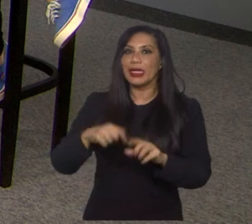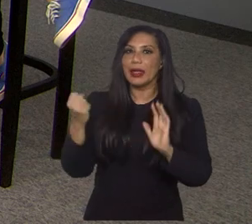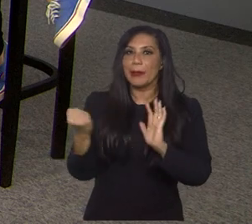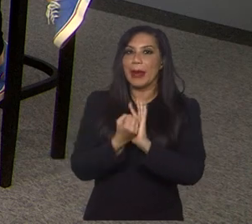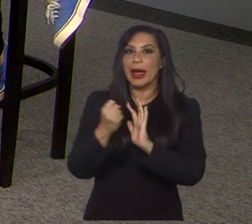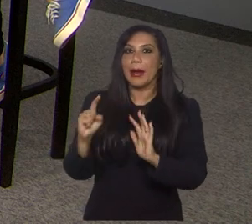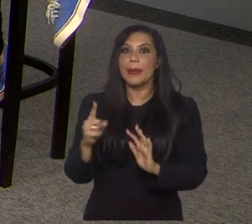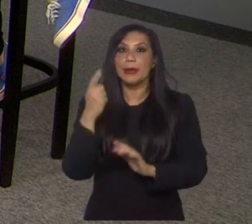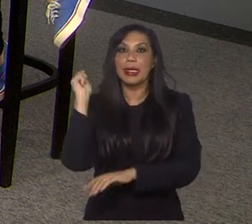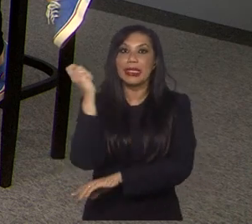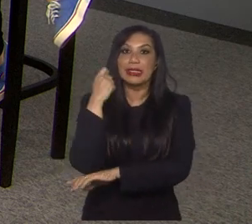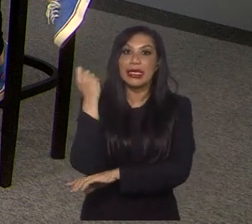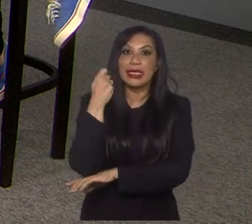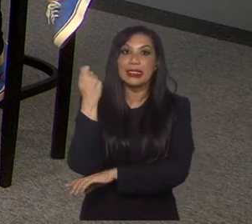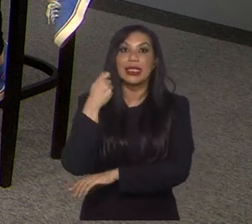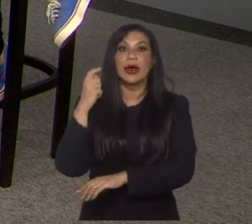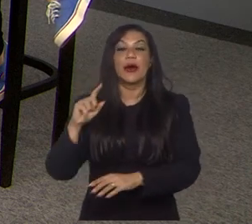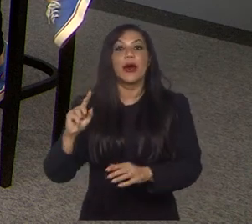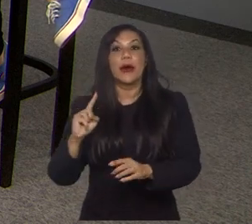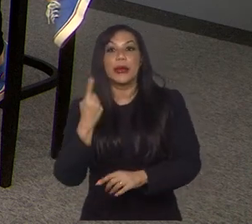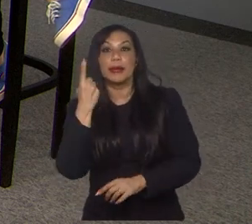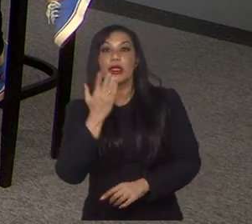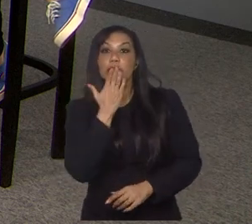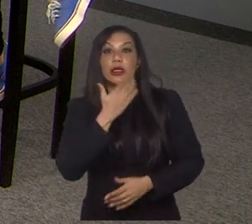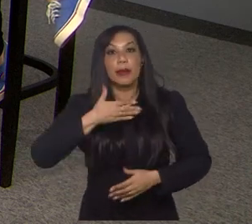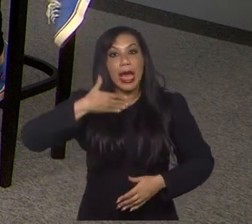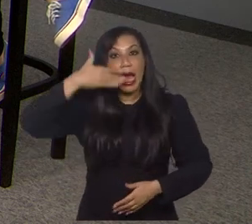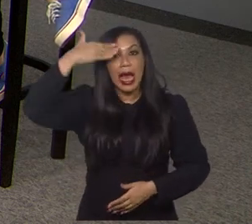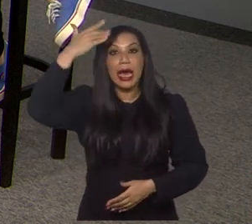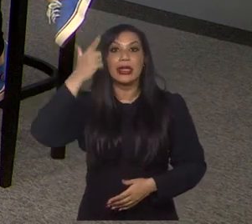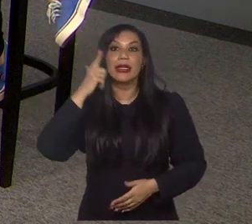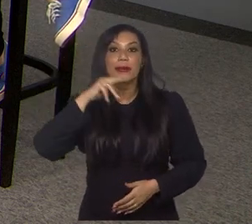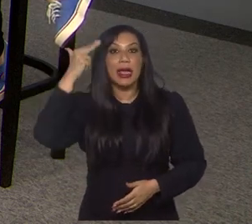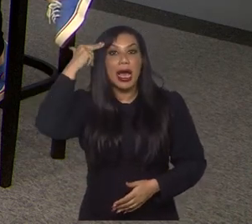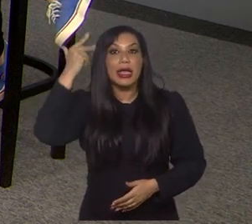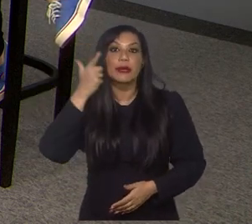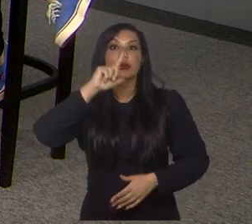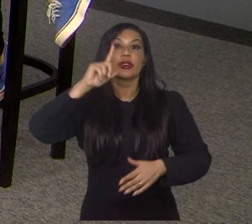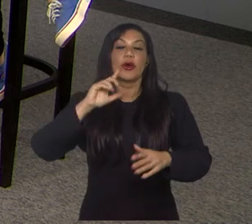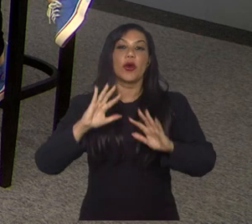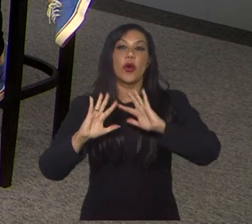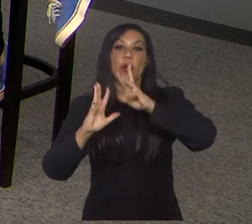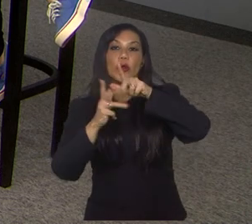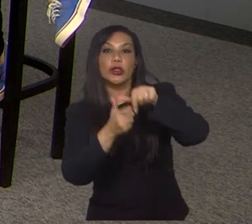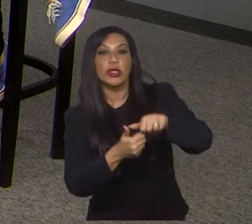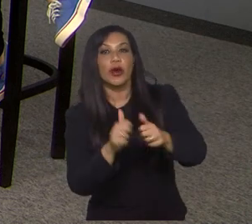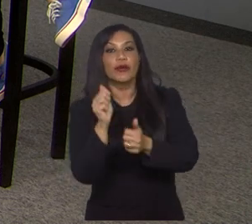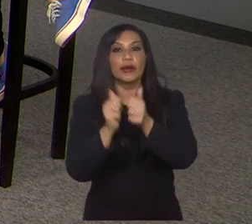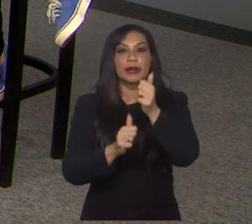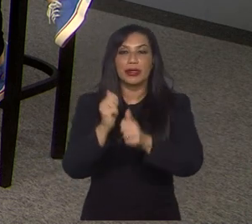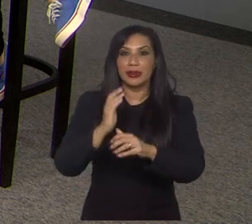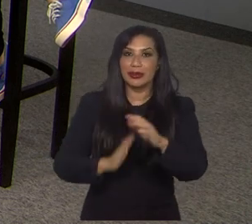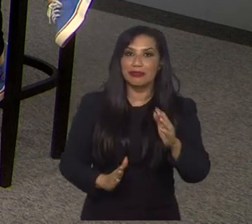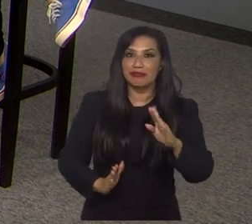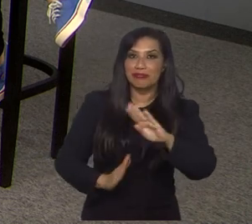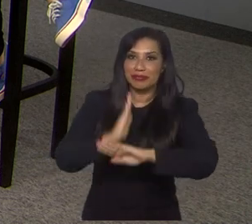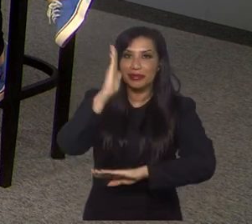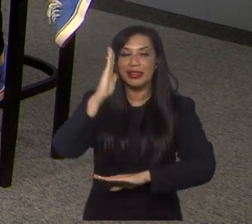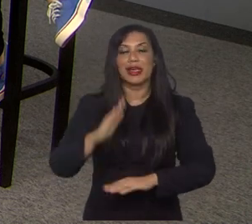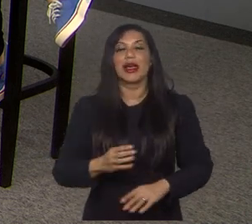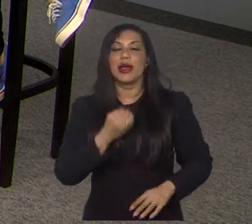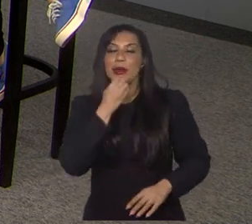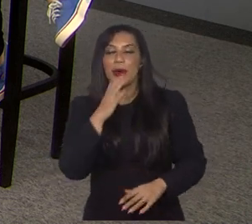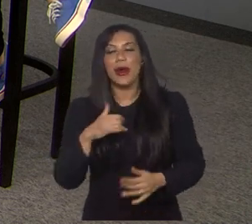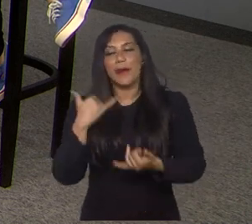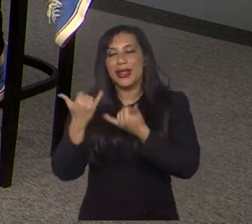ser a primeira seleção, o primeiro time árabe a se classificar para um Mundial feminino. Conta a favor, né? Porque querendo ou não, eu faço